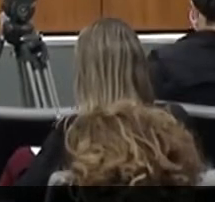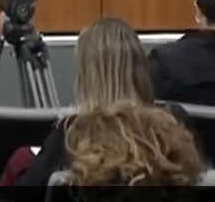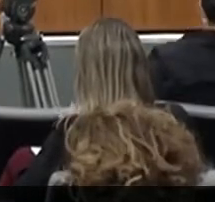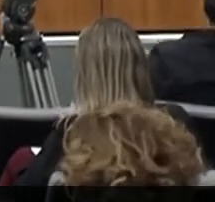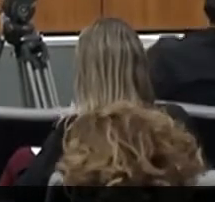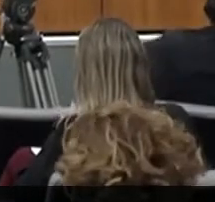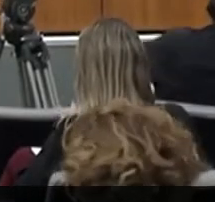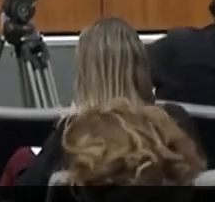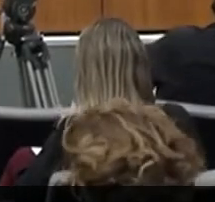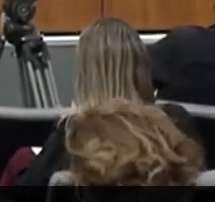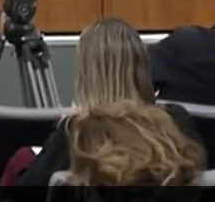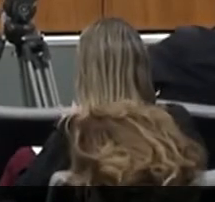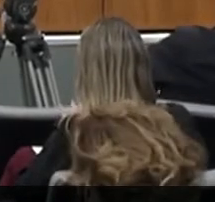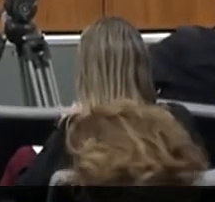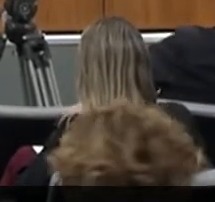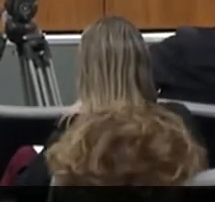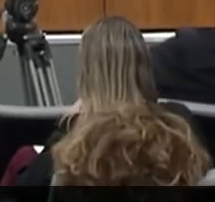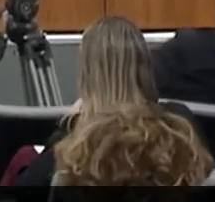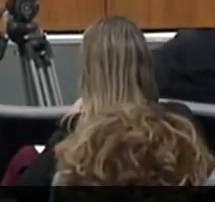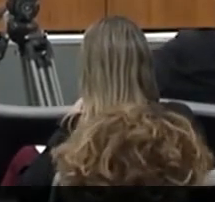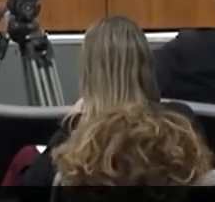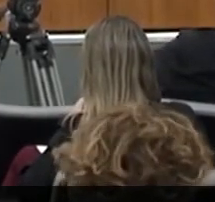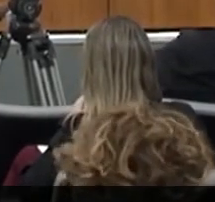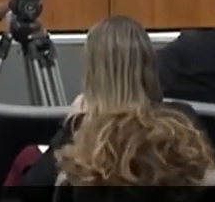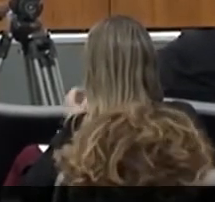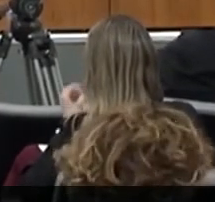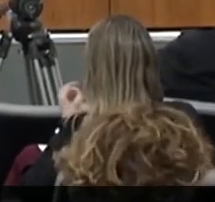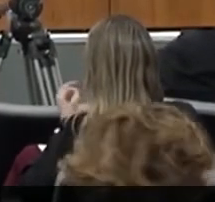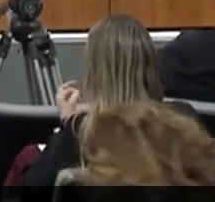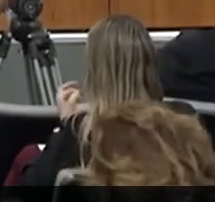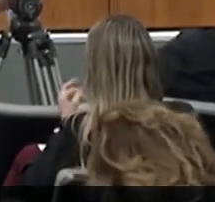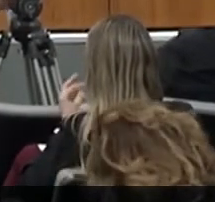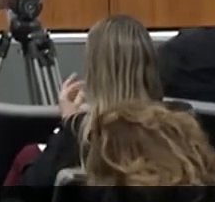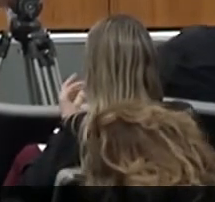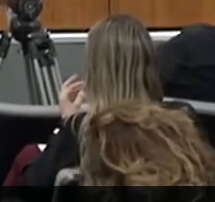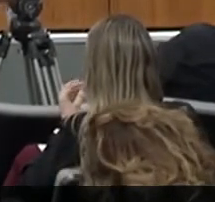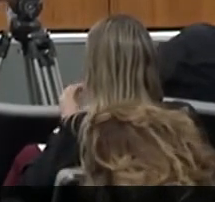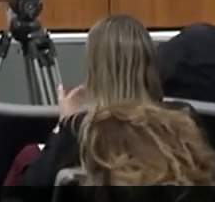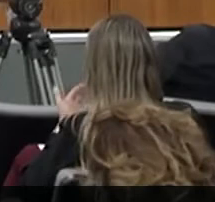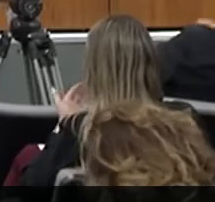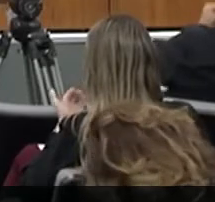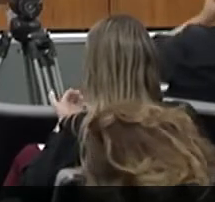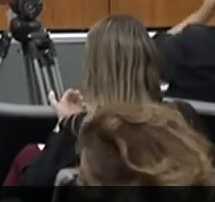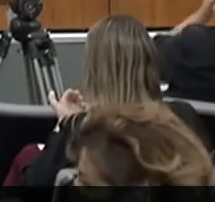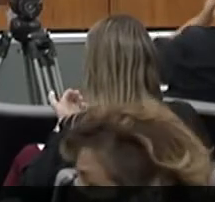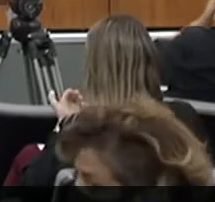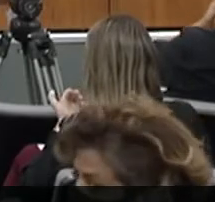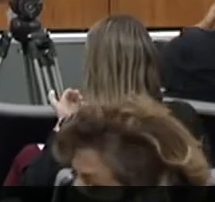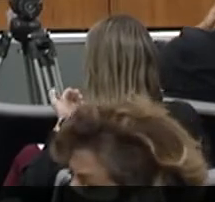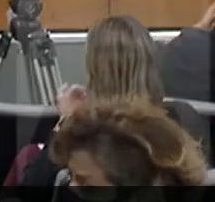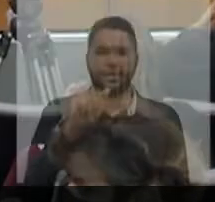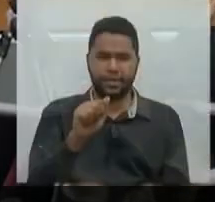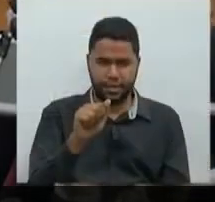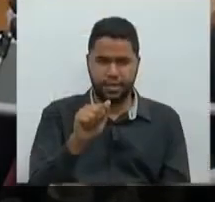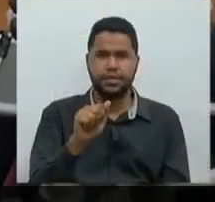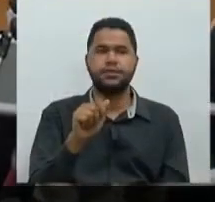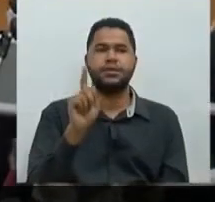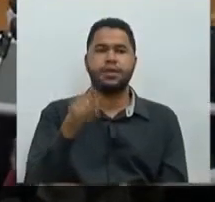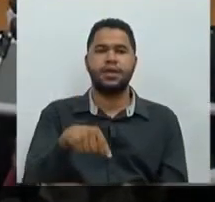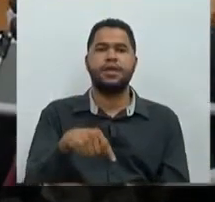aqui agradecer, né, a Patrícia Queiroz, que está aqui representando também a Secretaria de Estado de